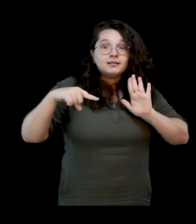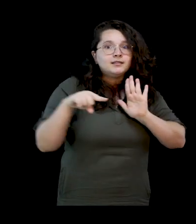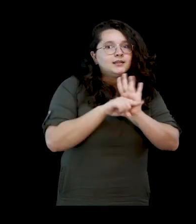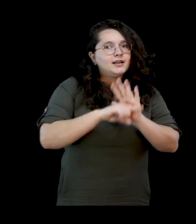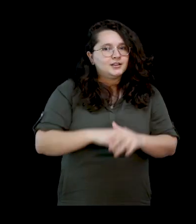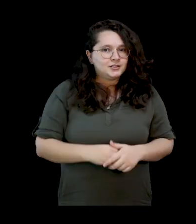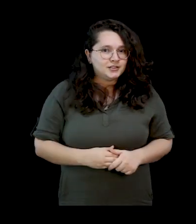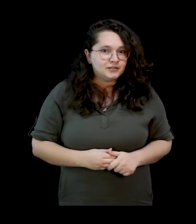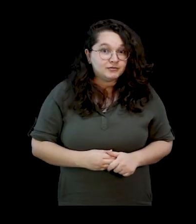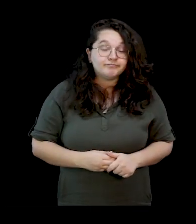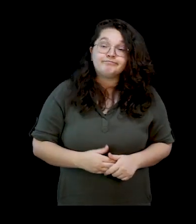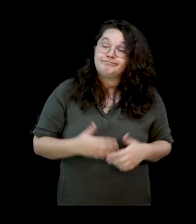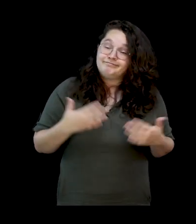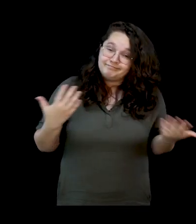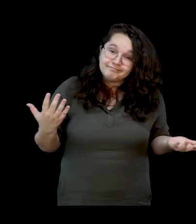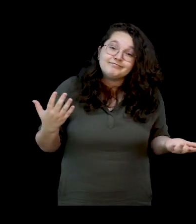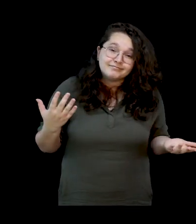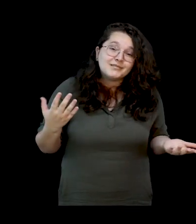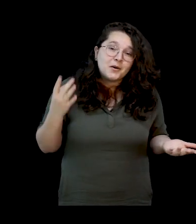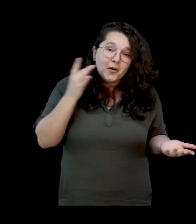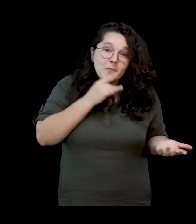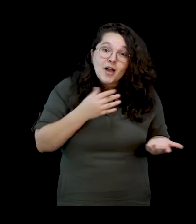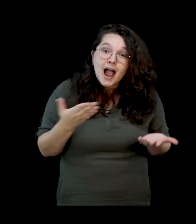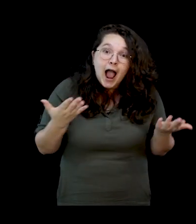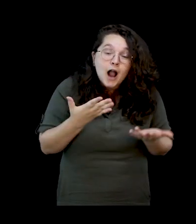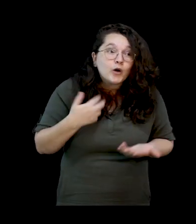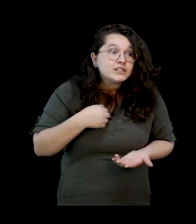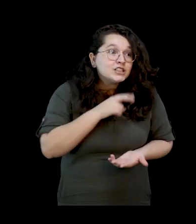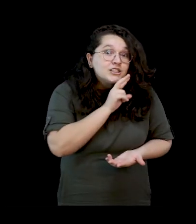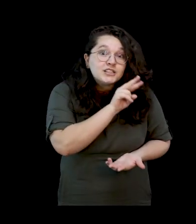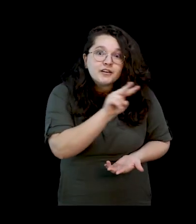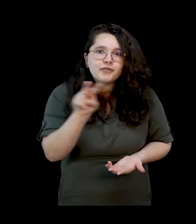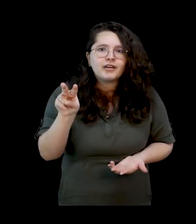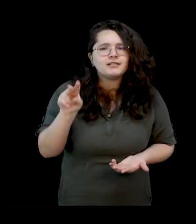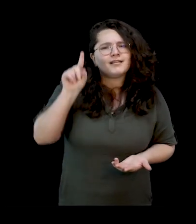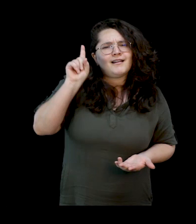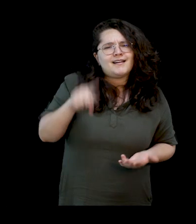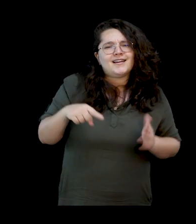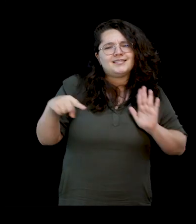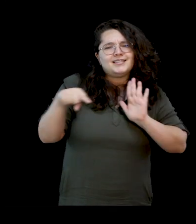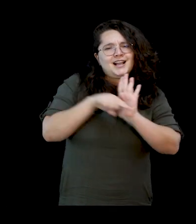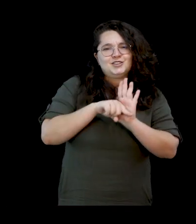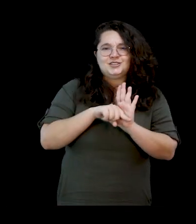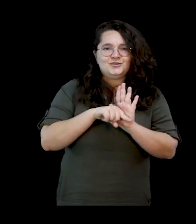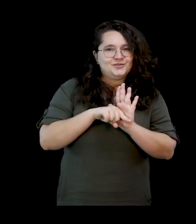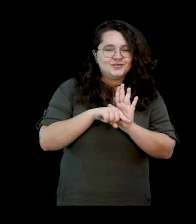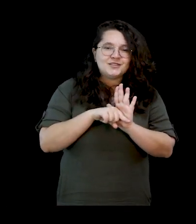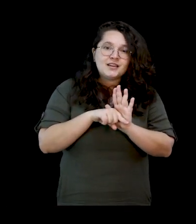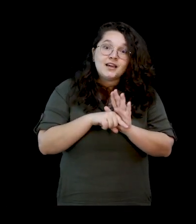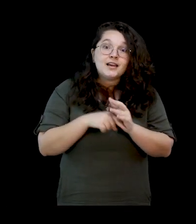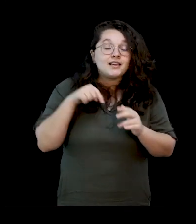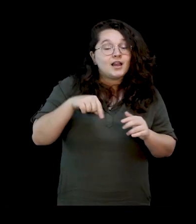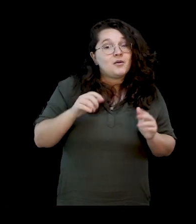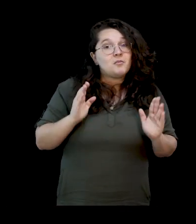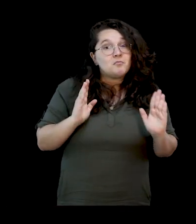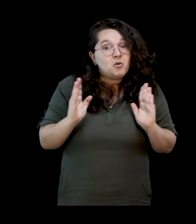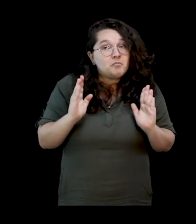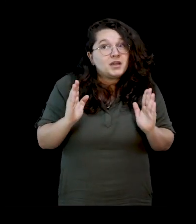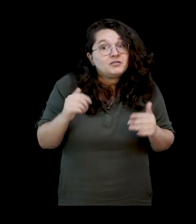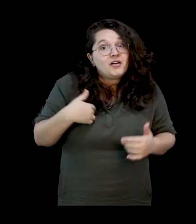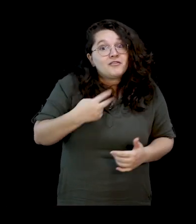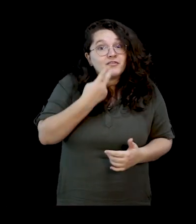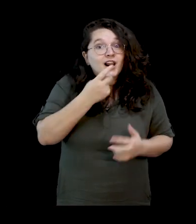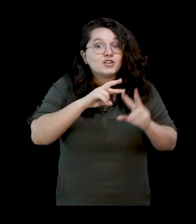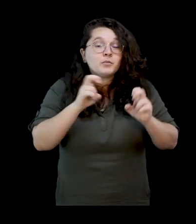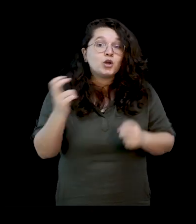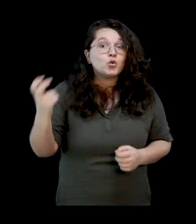negativas. Aliás, esse cenário que se levanta, né, se apresenta a cultura como uma grandeza negativa. O que talvez fosse